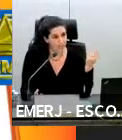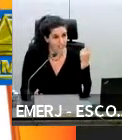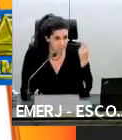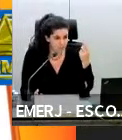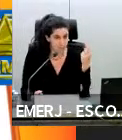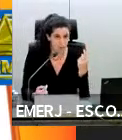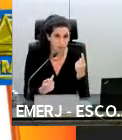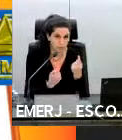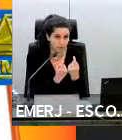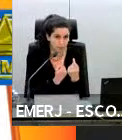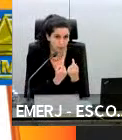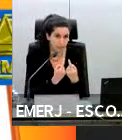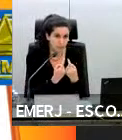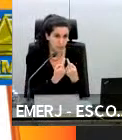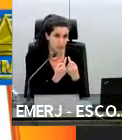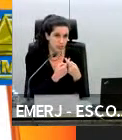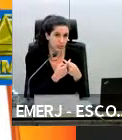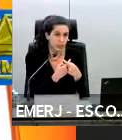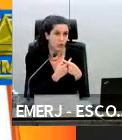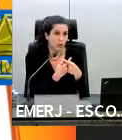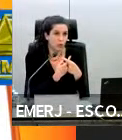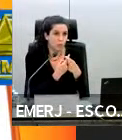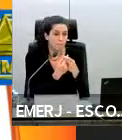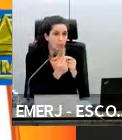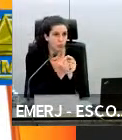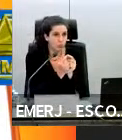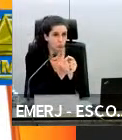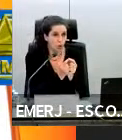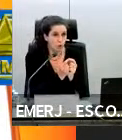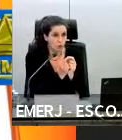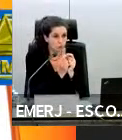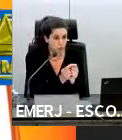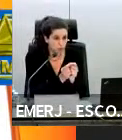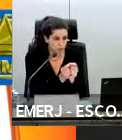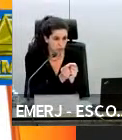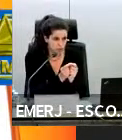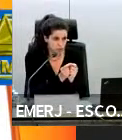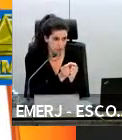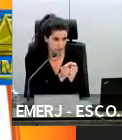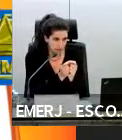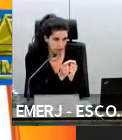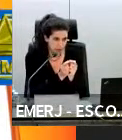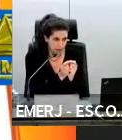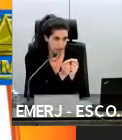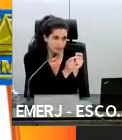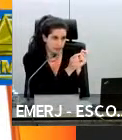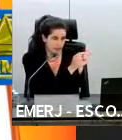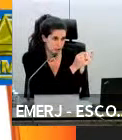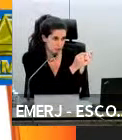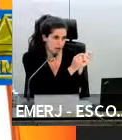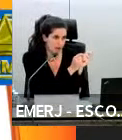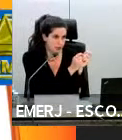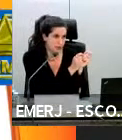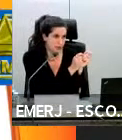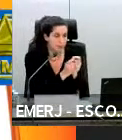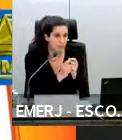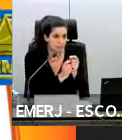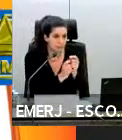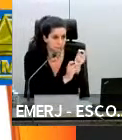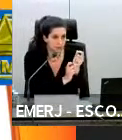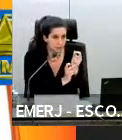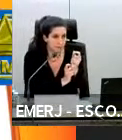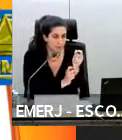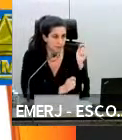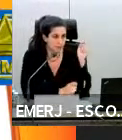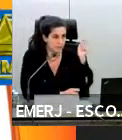COEN, especialmente no momento de pandemia, passou a ser um ponto, um locus muito interessante para a gente analisar. A Adriana fez parte, então, a princípio,